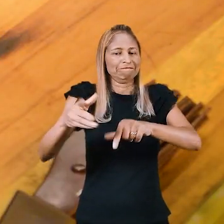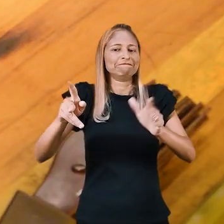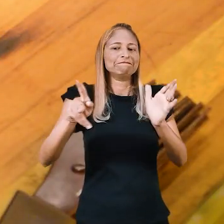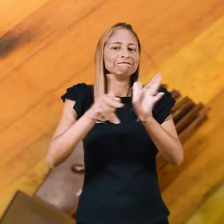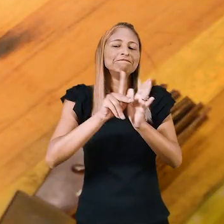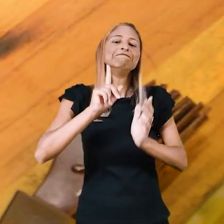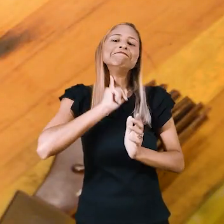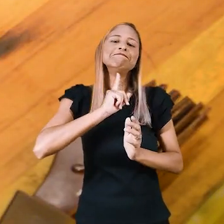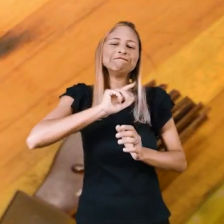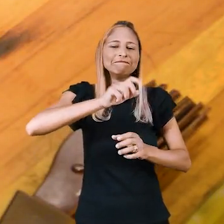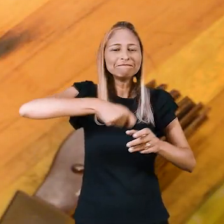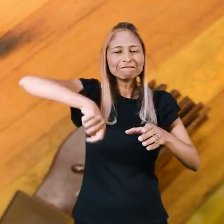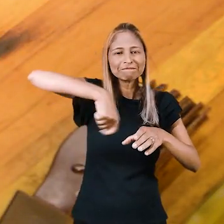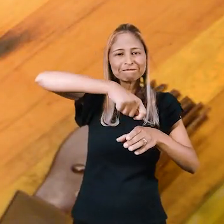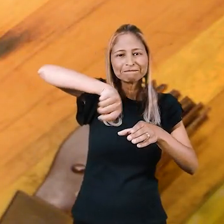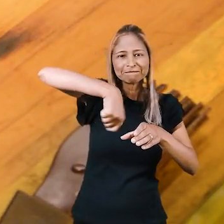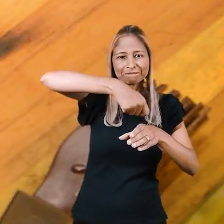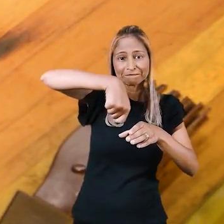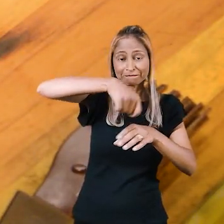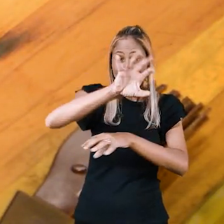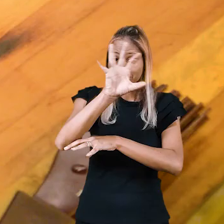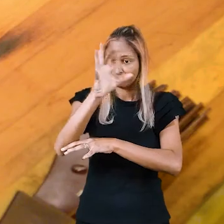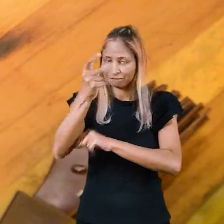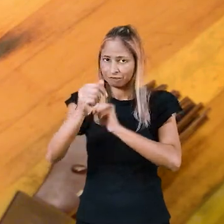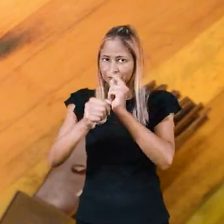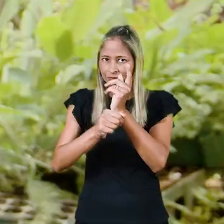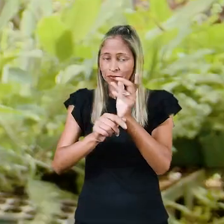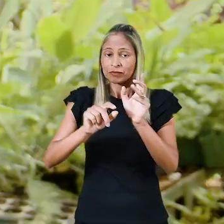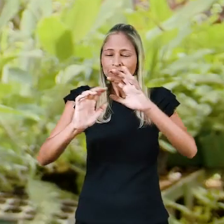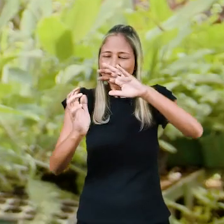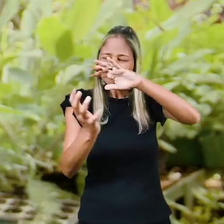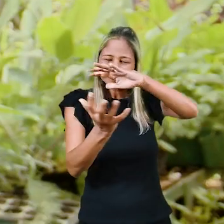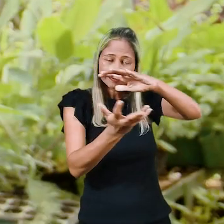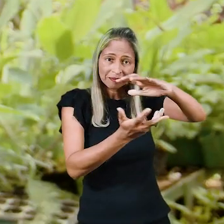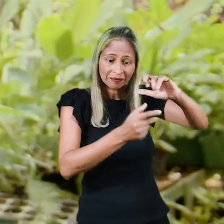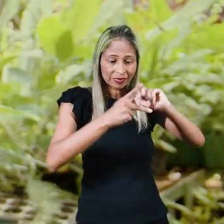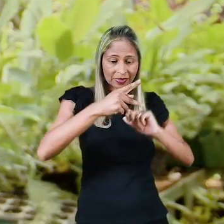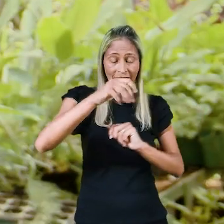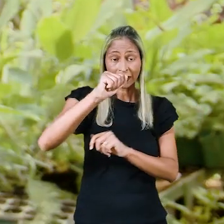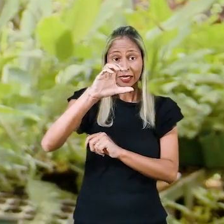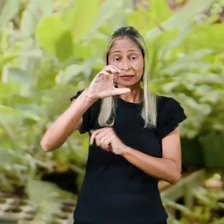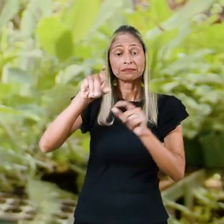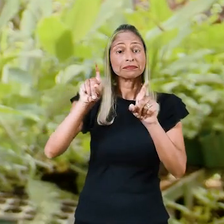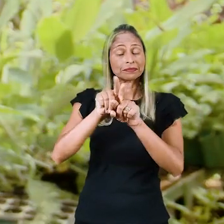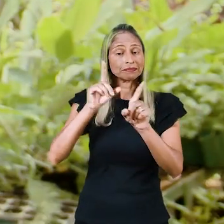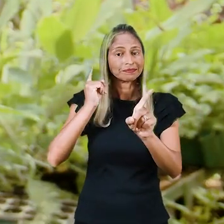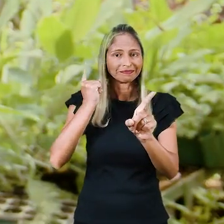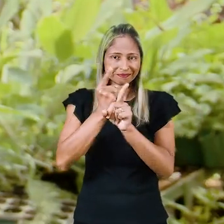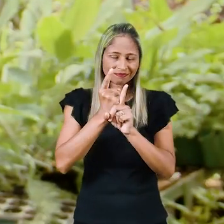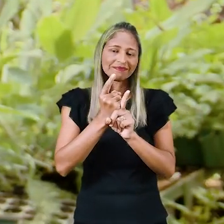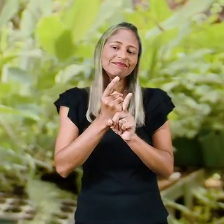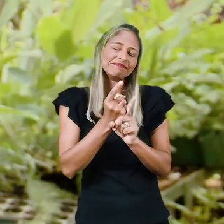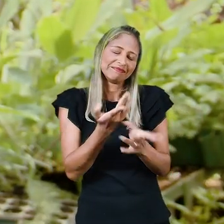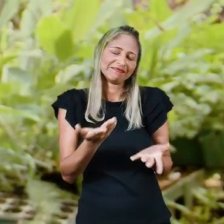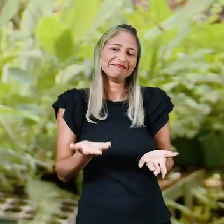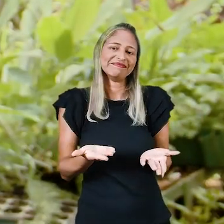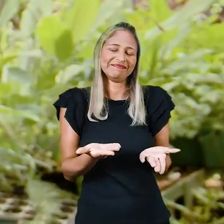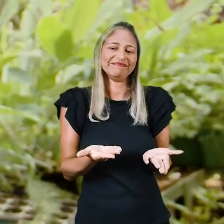culinária mineira usando diversas punk, mas esse universo punk também foi